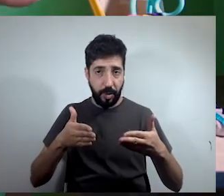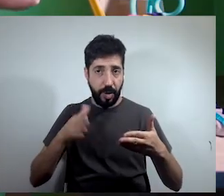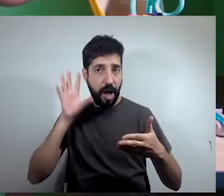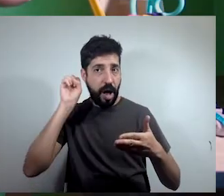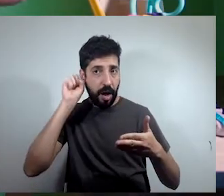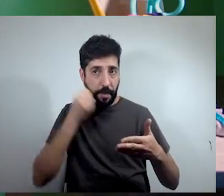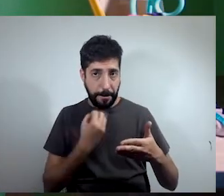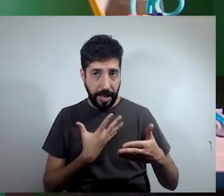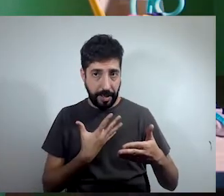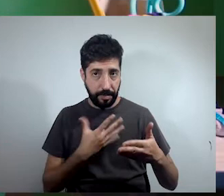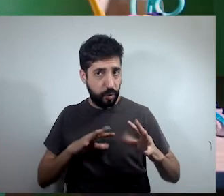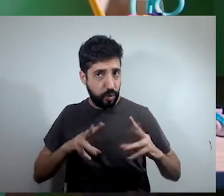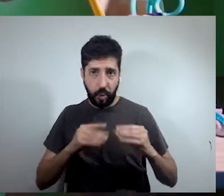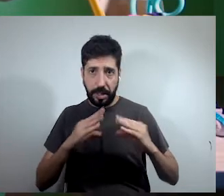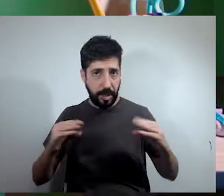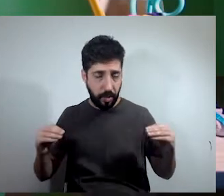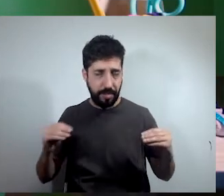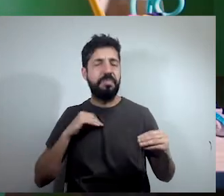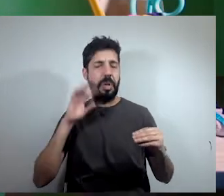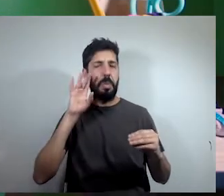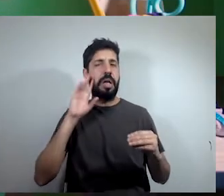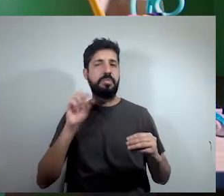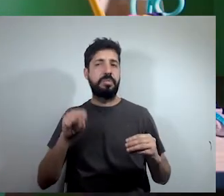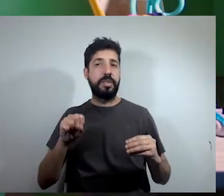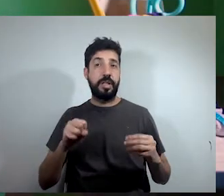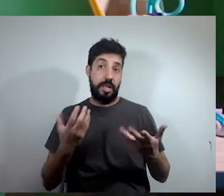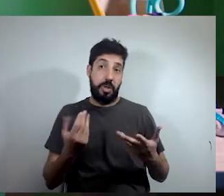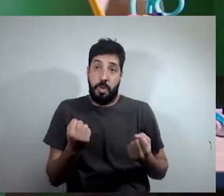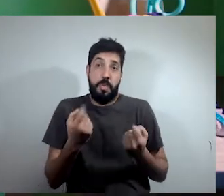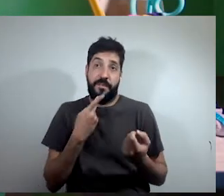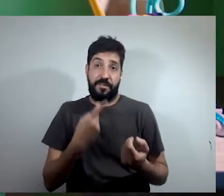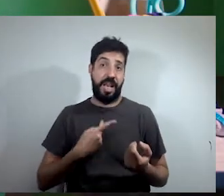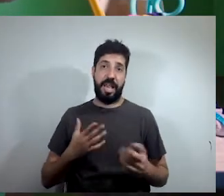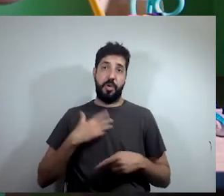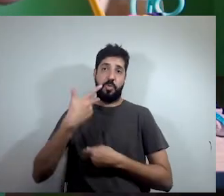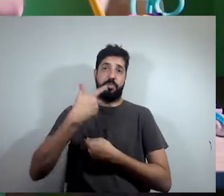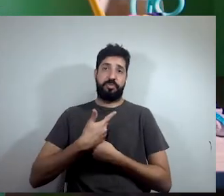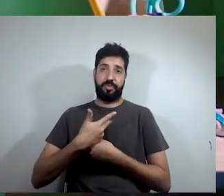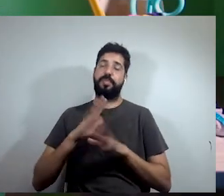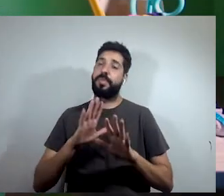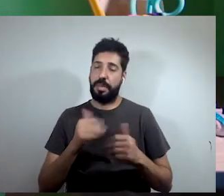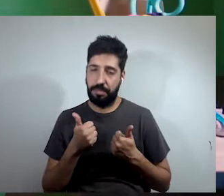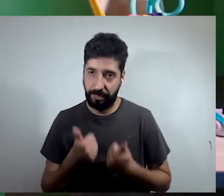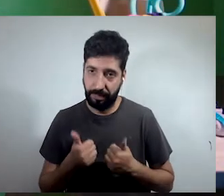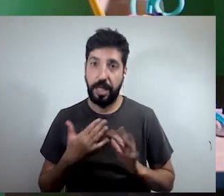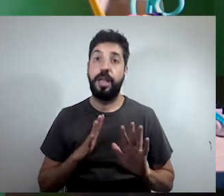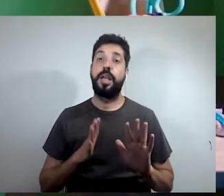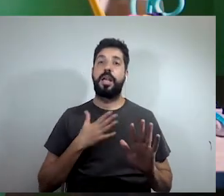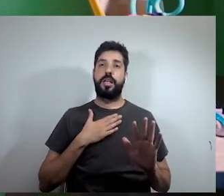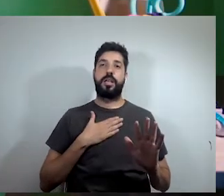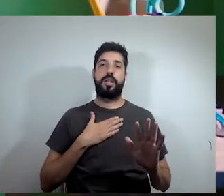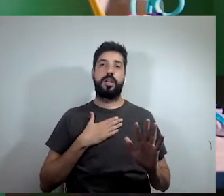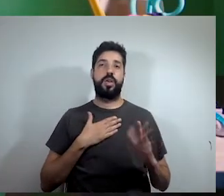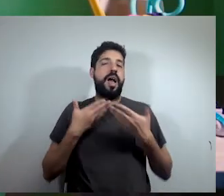tá bom? Tá tudo tranquilo? Imagino que tá, não sei, vocês não podem me falar, eu tô gravando aqui, mas tudo bem. Eu estou